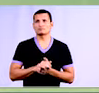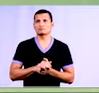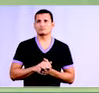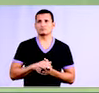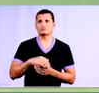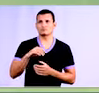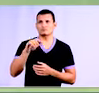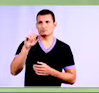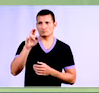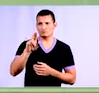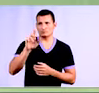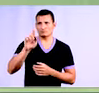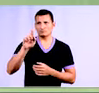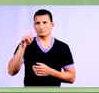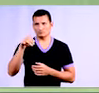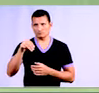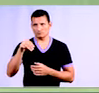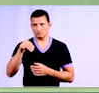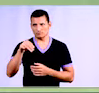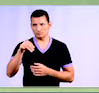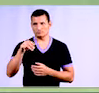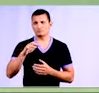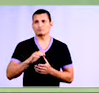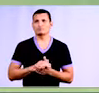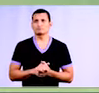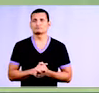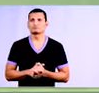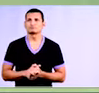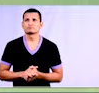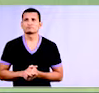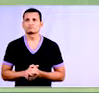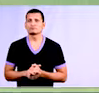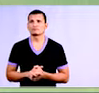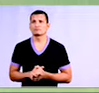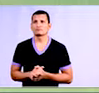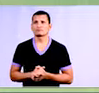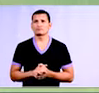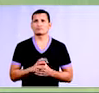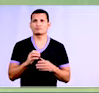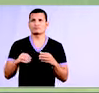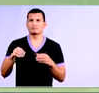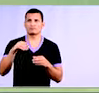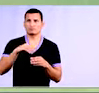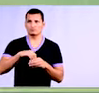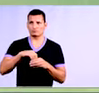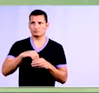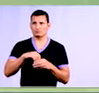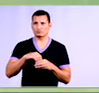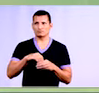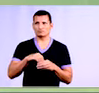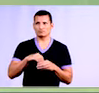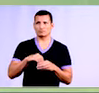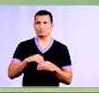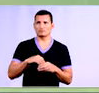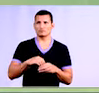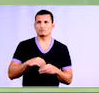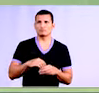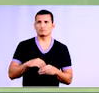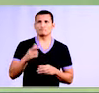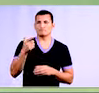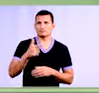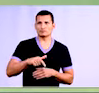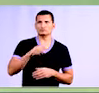o GM, lembra? A unidade de gerenciamento de memória, inclui mais uma coluna na tabela de